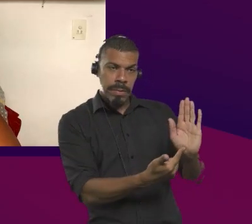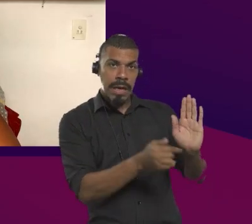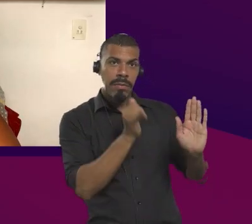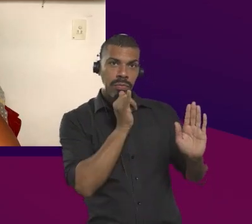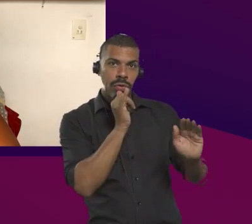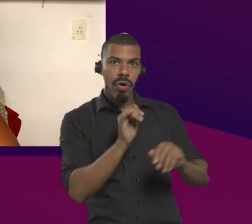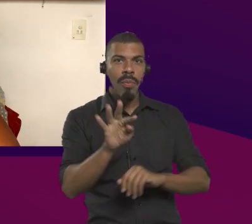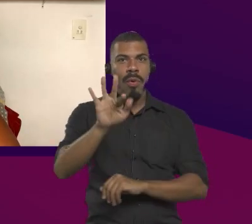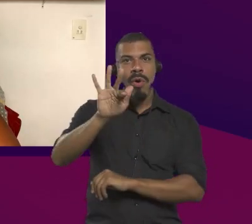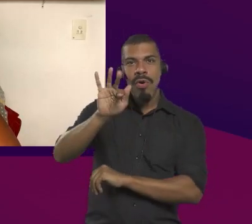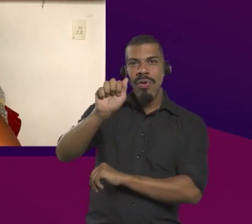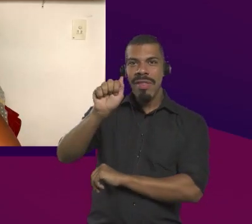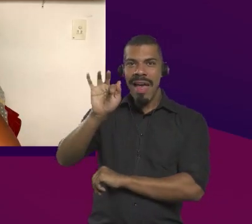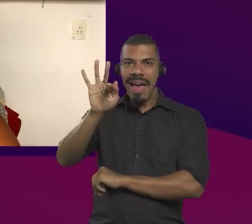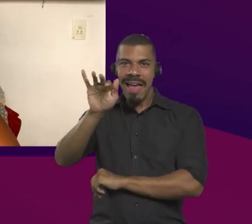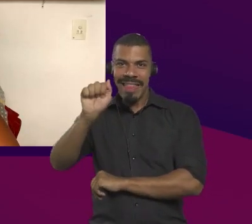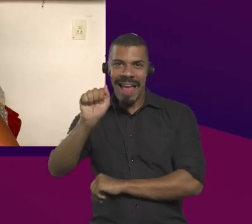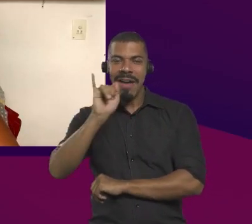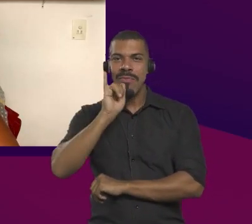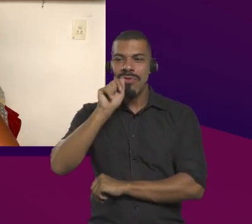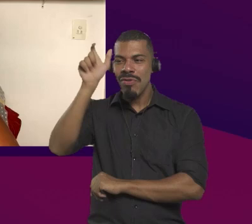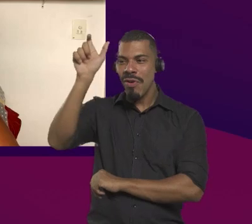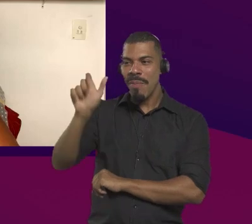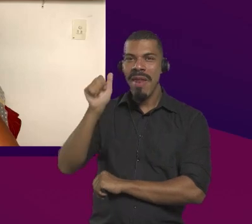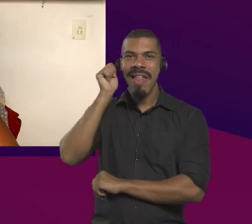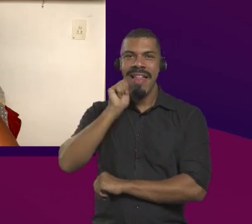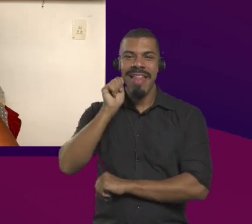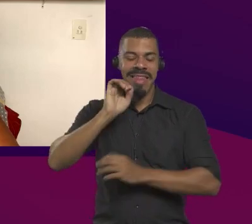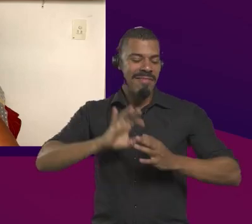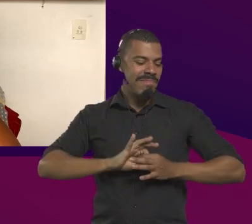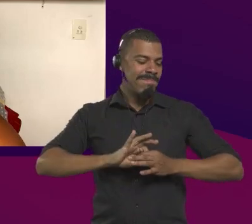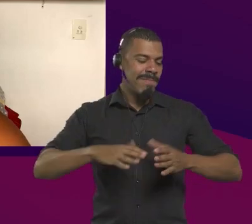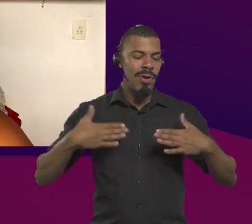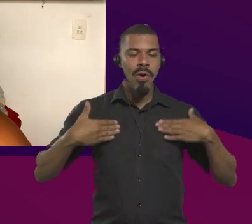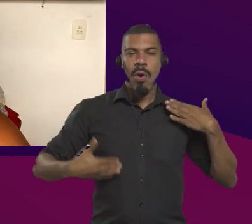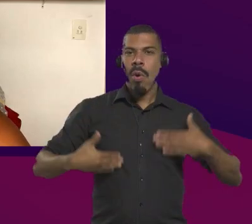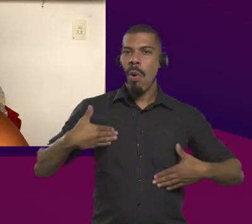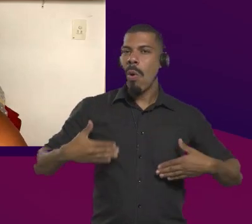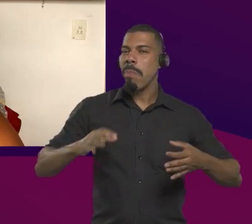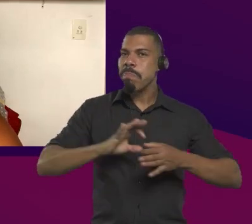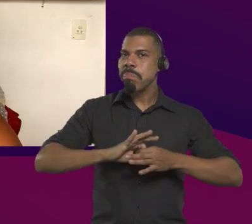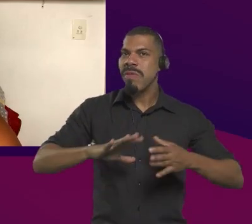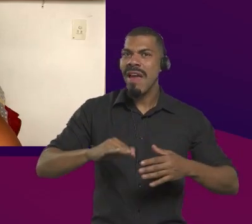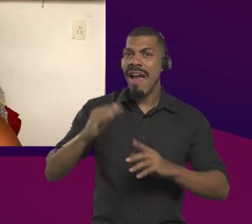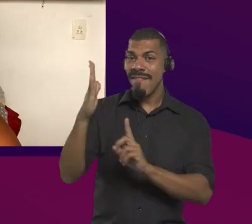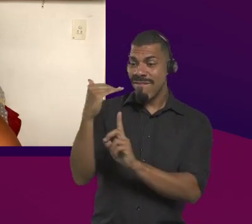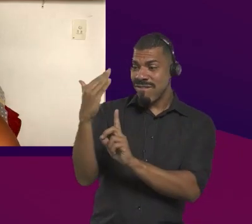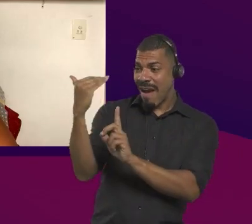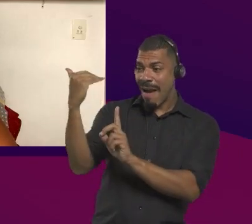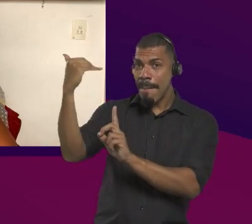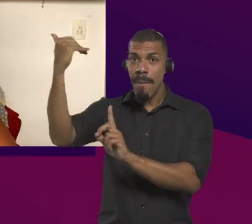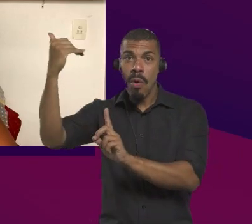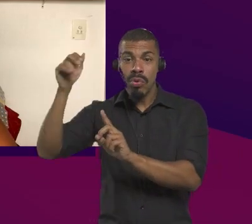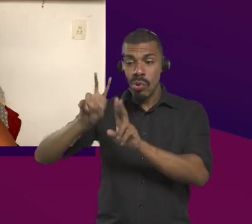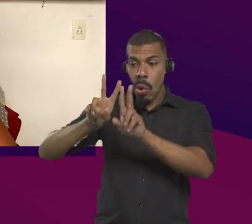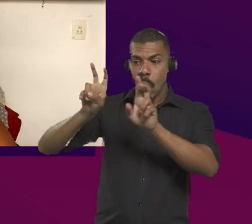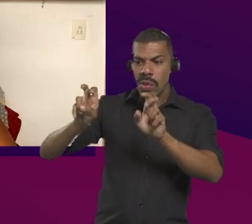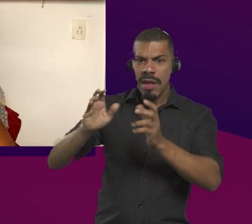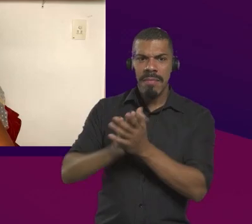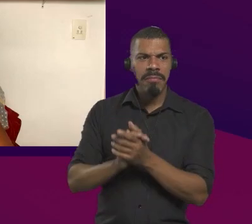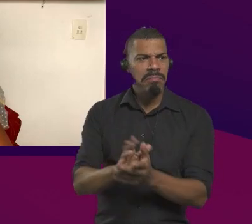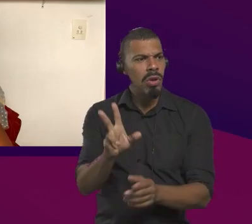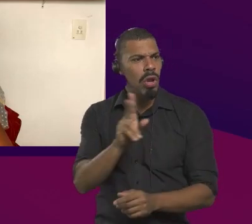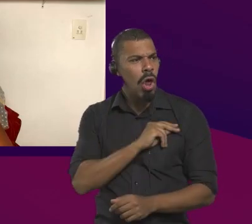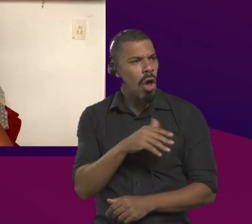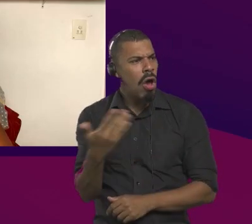Tata Werneck falar de corpo livre, quando eu consigo fazer Grazi Massafera, Luana Piovani, Sofia Brown, a galera famosa falar assim: